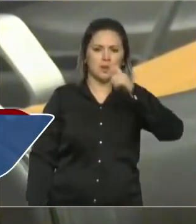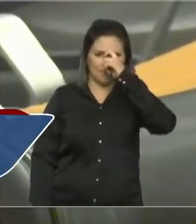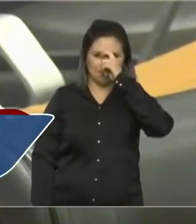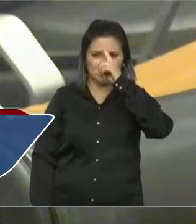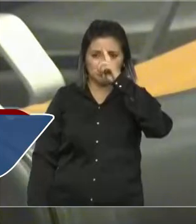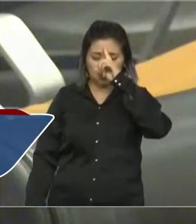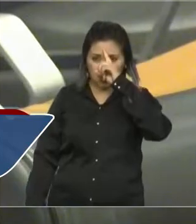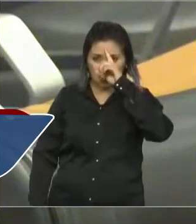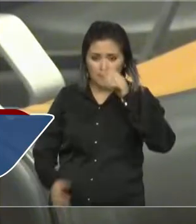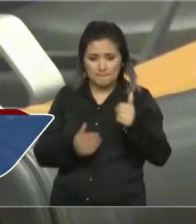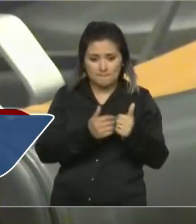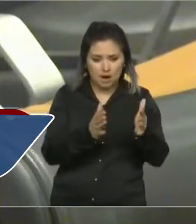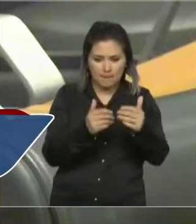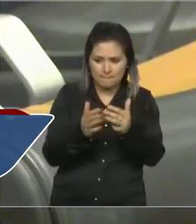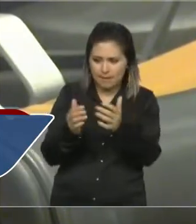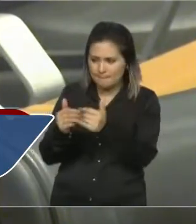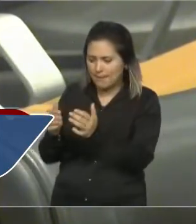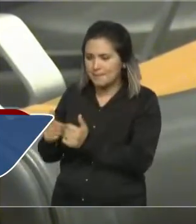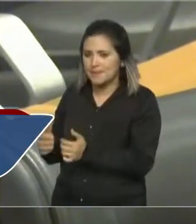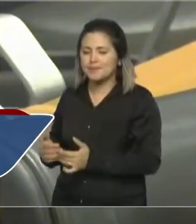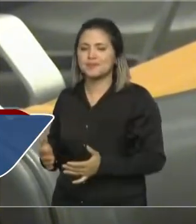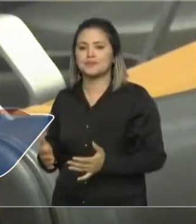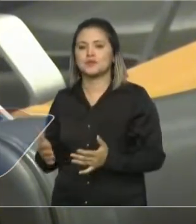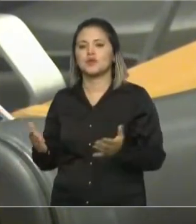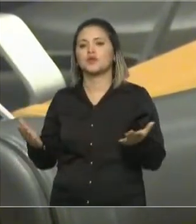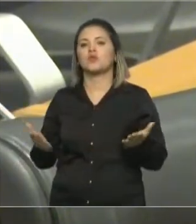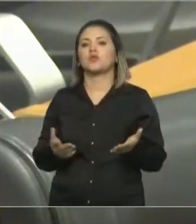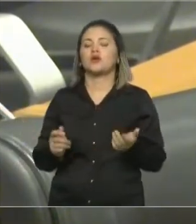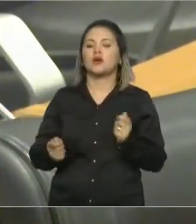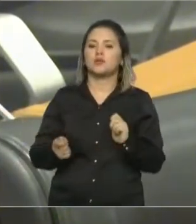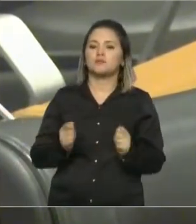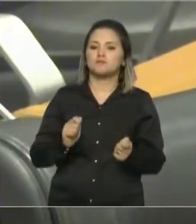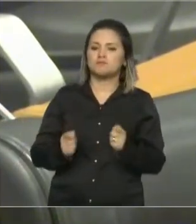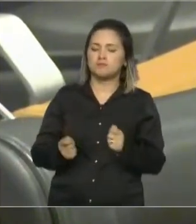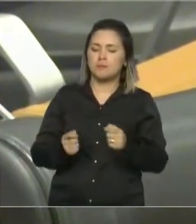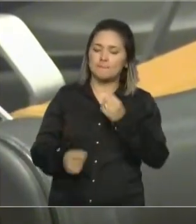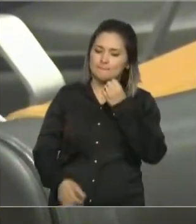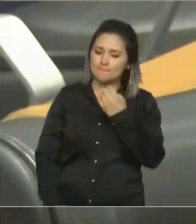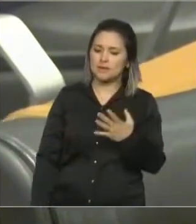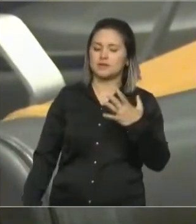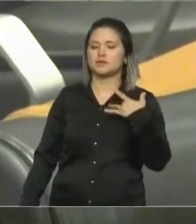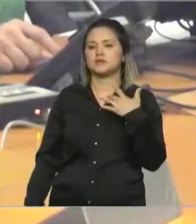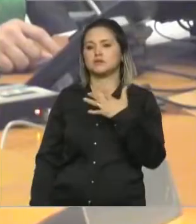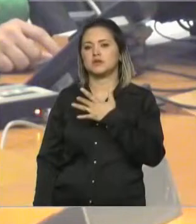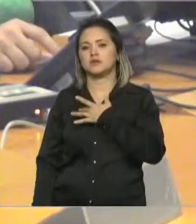vem conduzindo com maestria a saúde do estado do Maranhão. Muito obrigado, secretário.